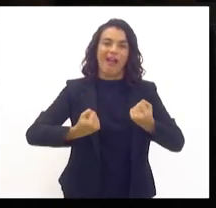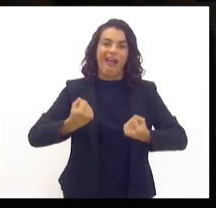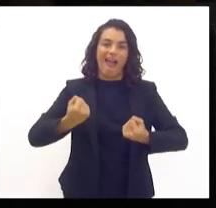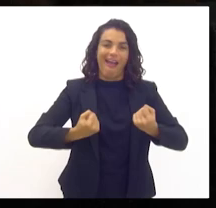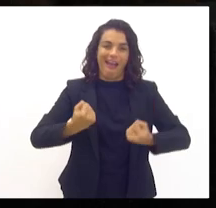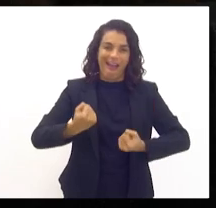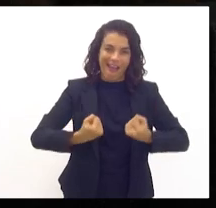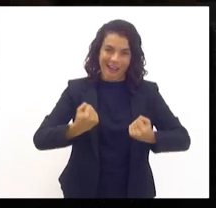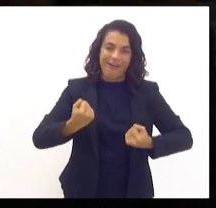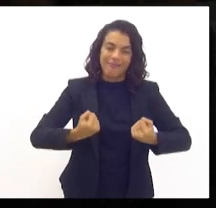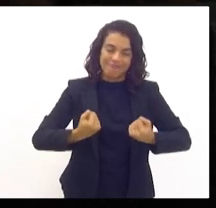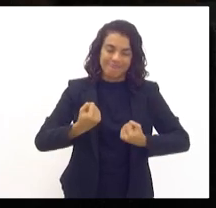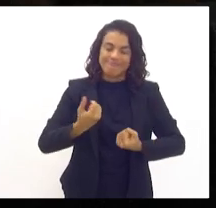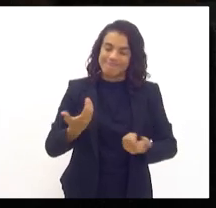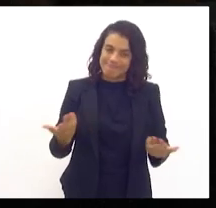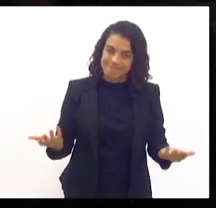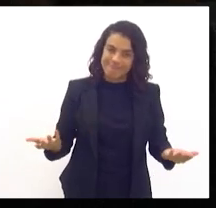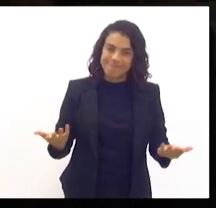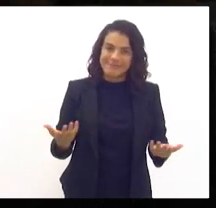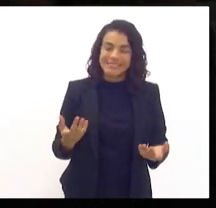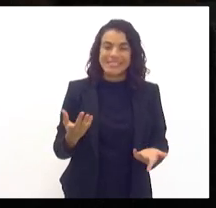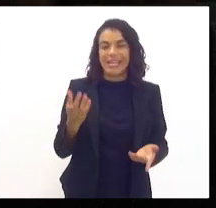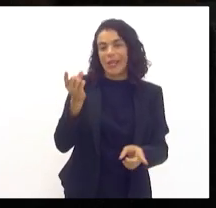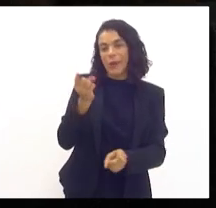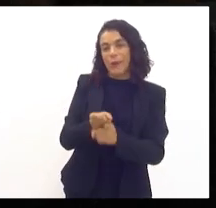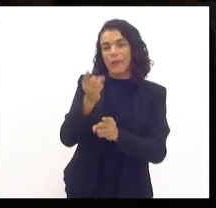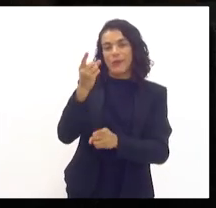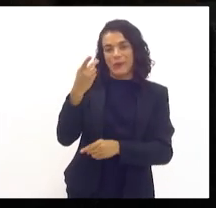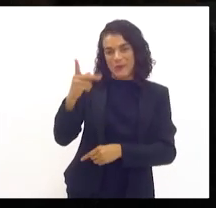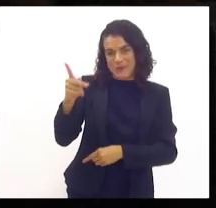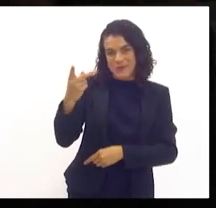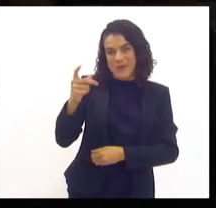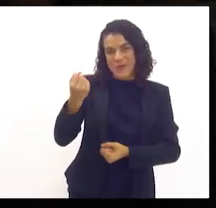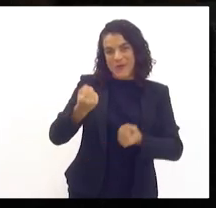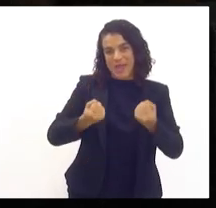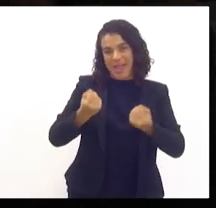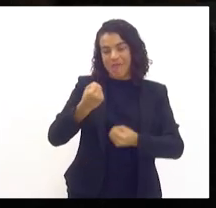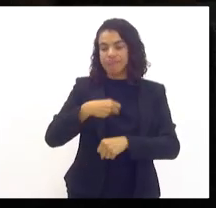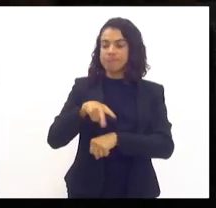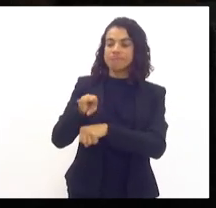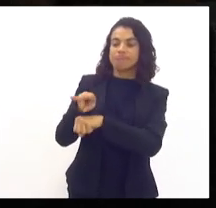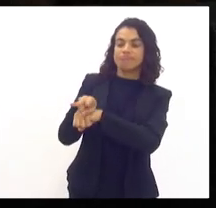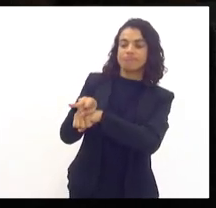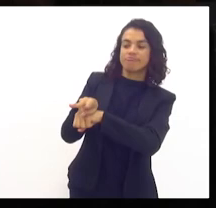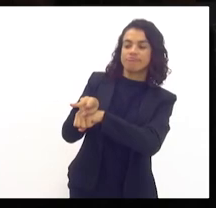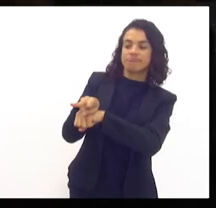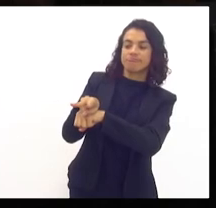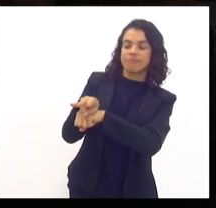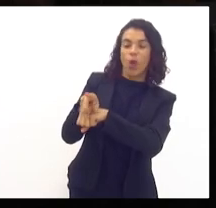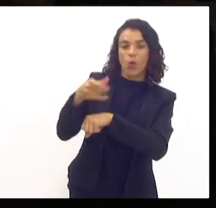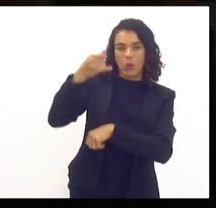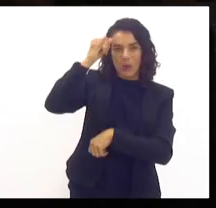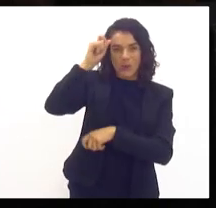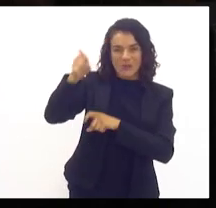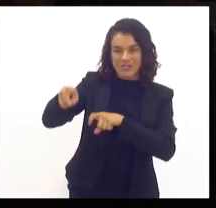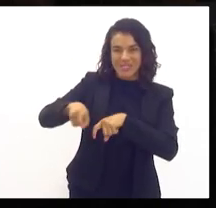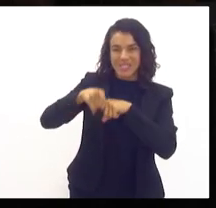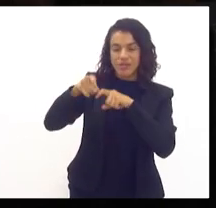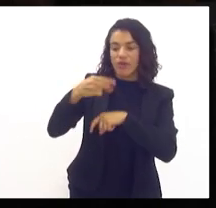viatura. E, exatamente, já deviam estar observando o seu sítio, e